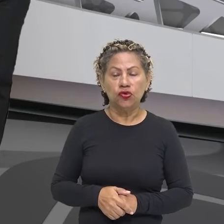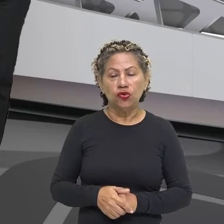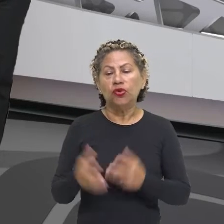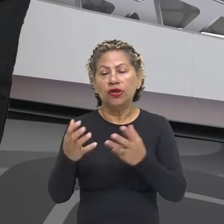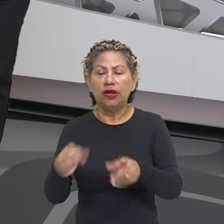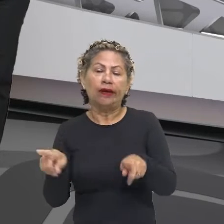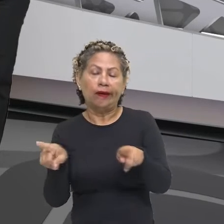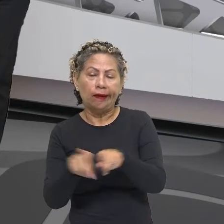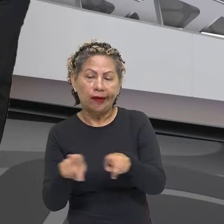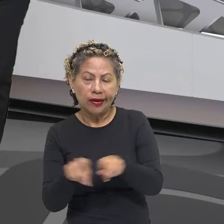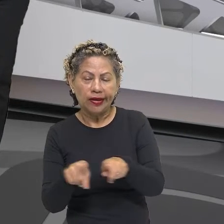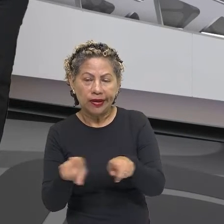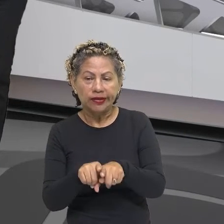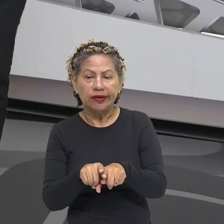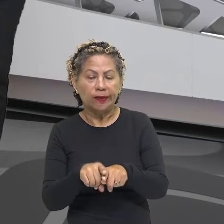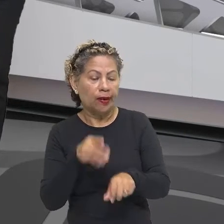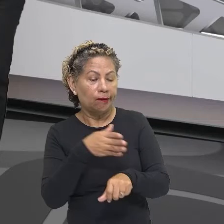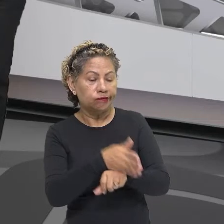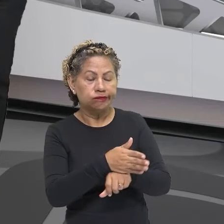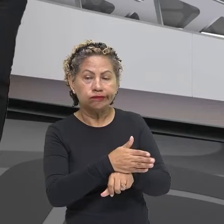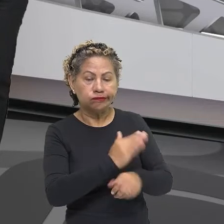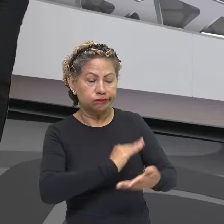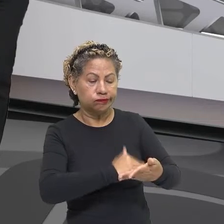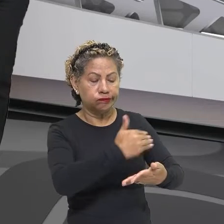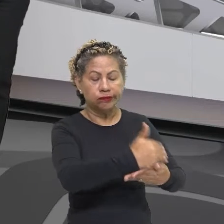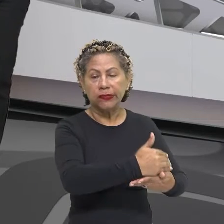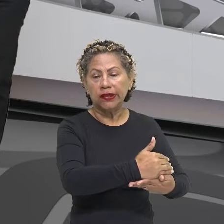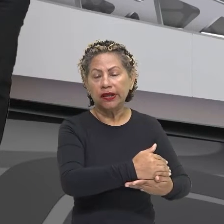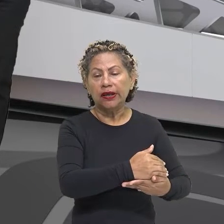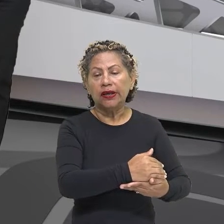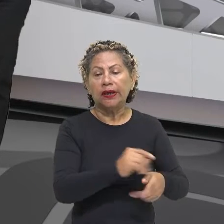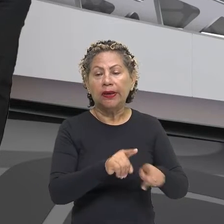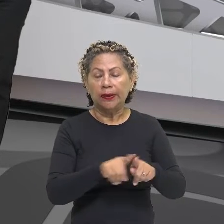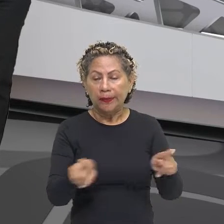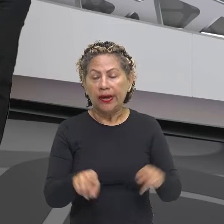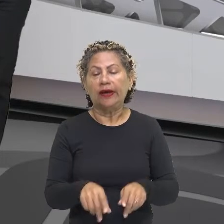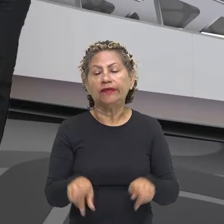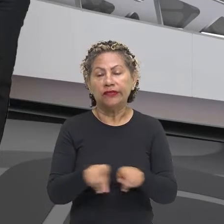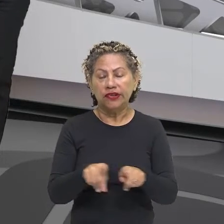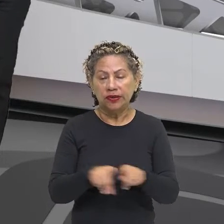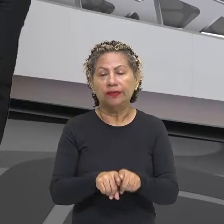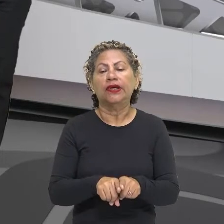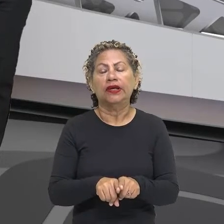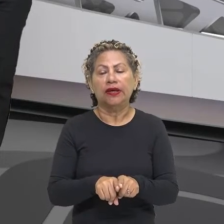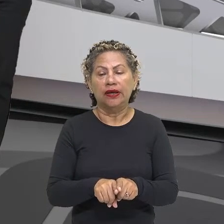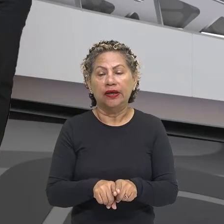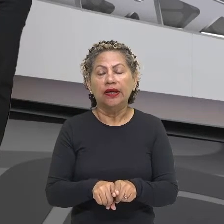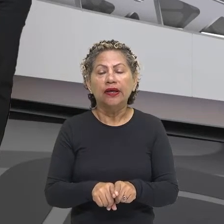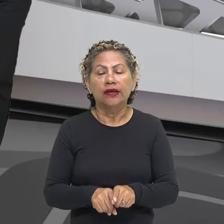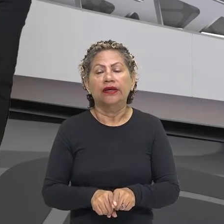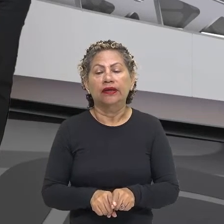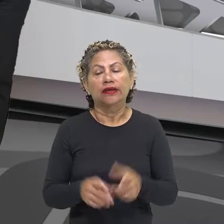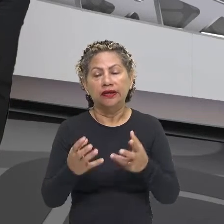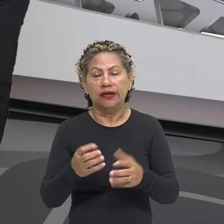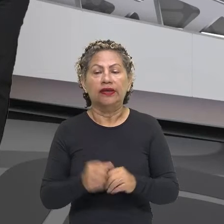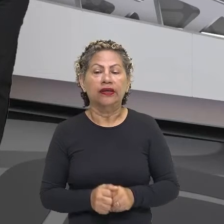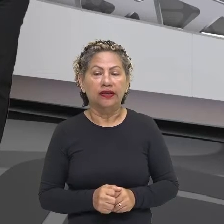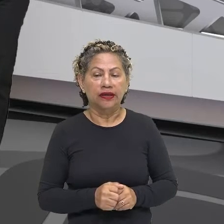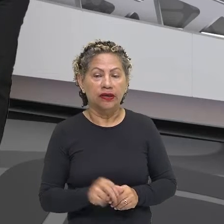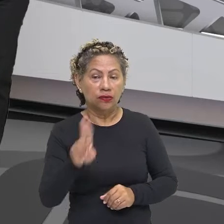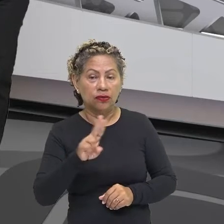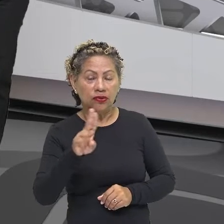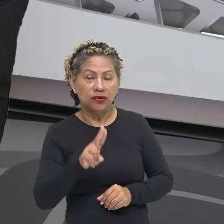Vilmara Messa. Essa é a minha conta e eu vou ter uma senha. De repente, o professor